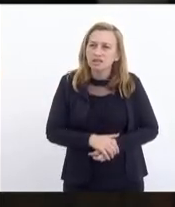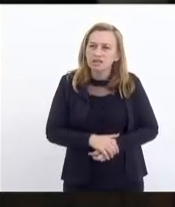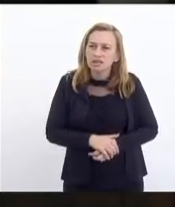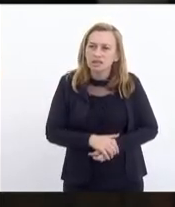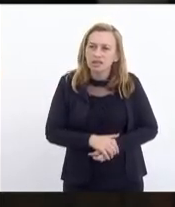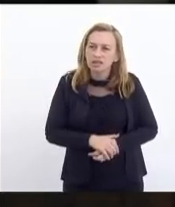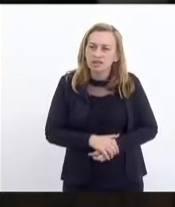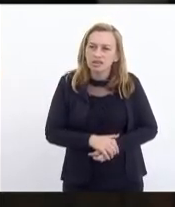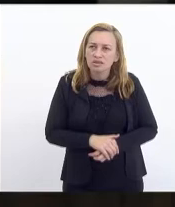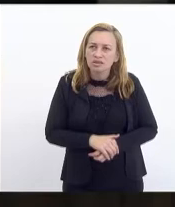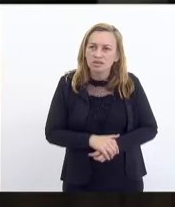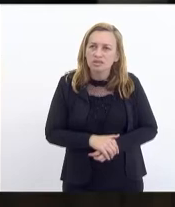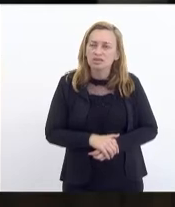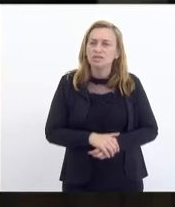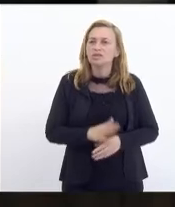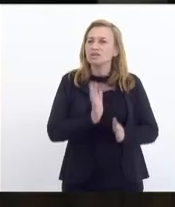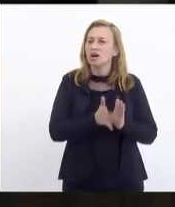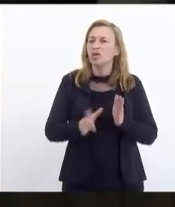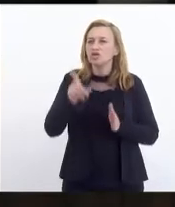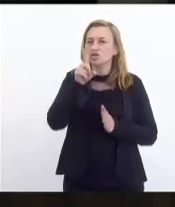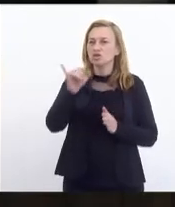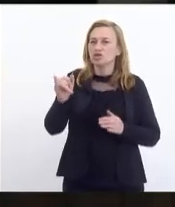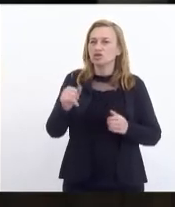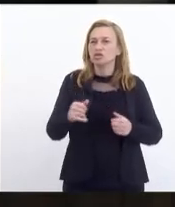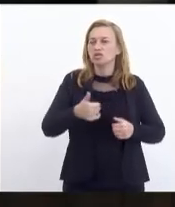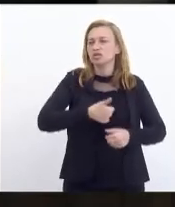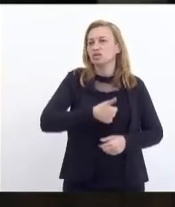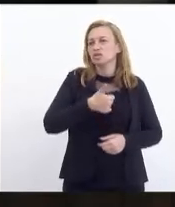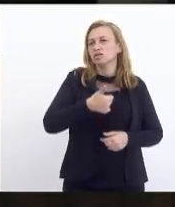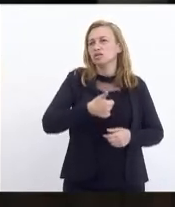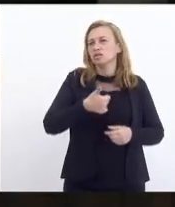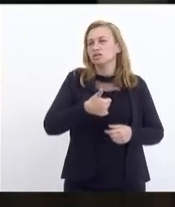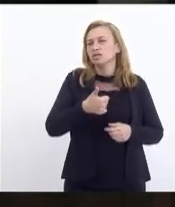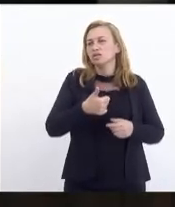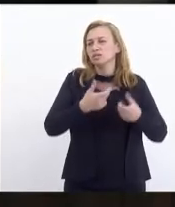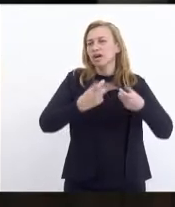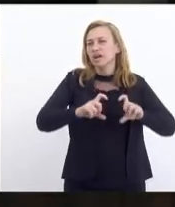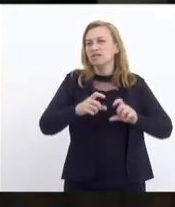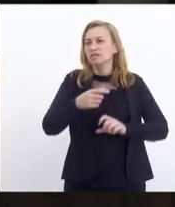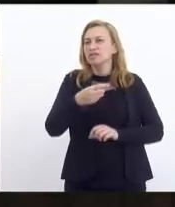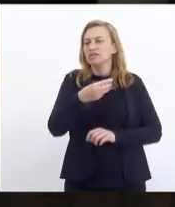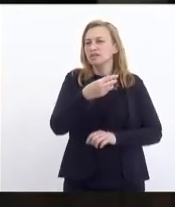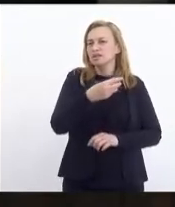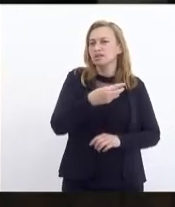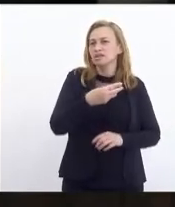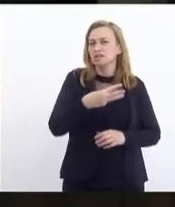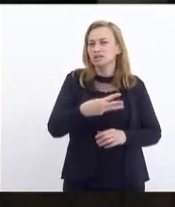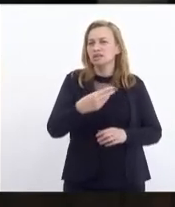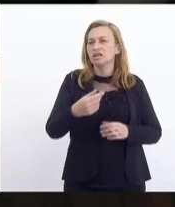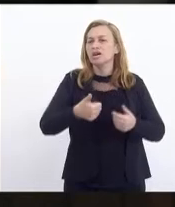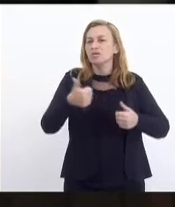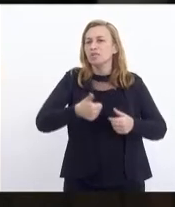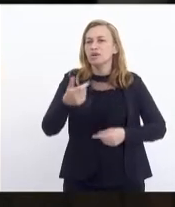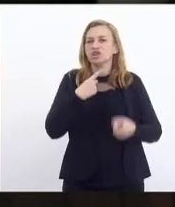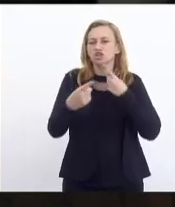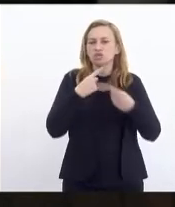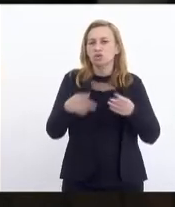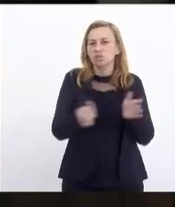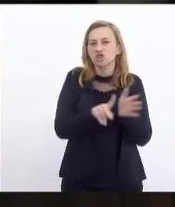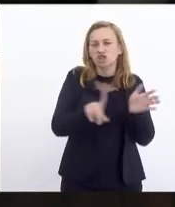novo. Incluído na ordem do dia, de acordo com o parágrafo 1º do artigo 47 do Regimento Interno, em tramitação ordinária, em primeira discussão, projeto de lei